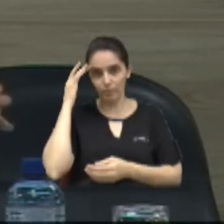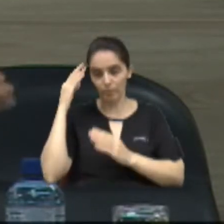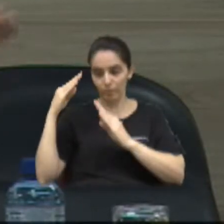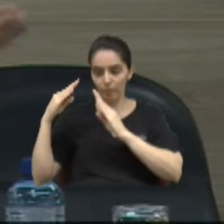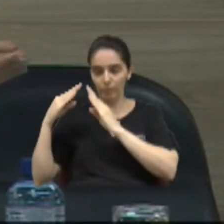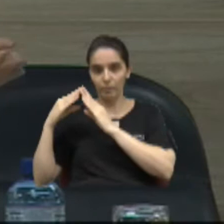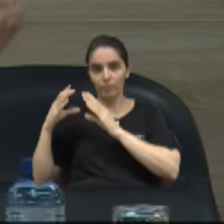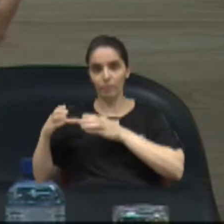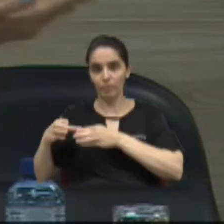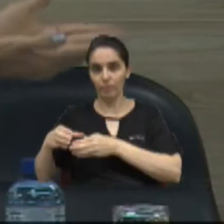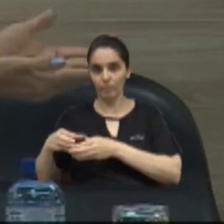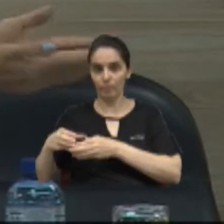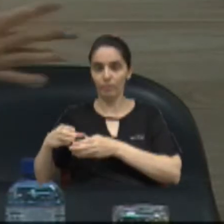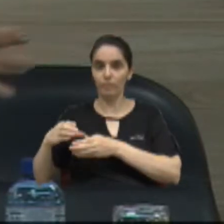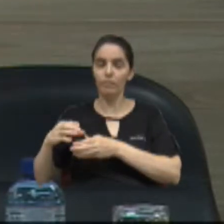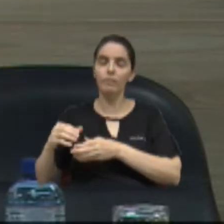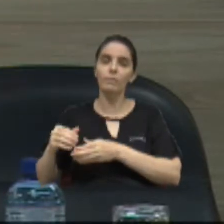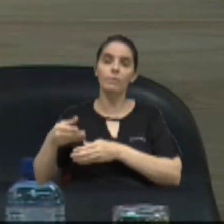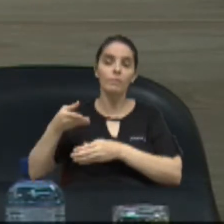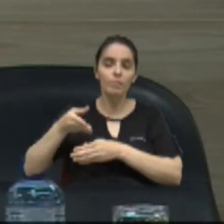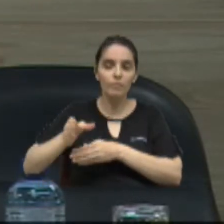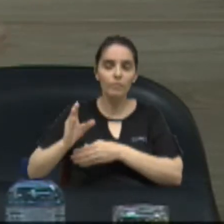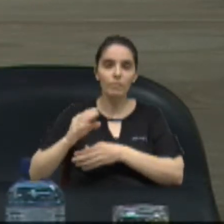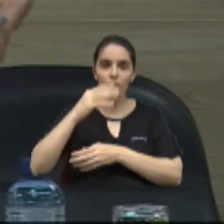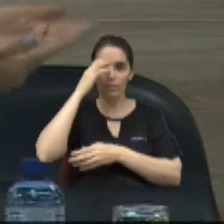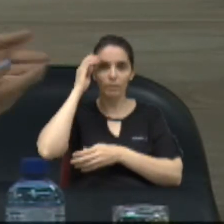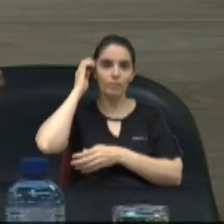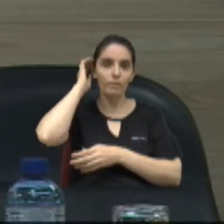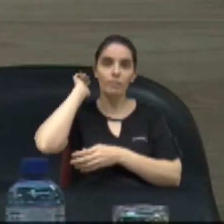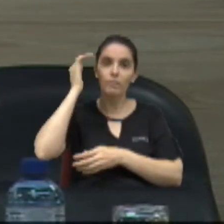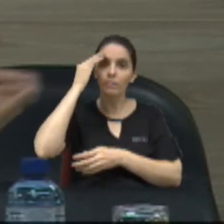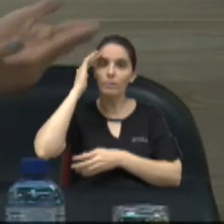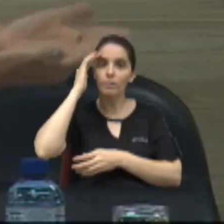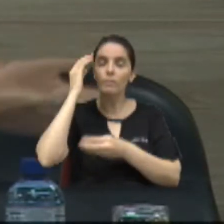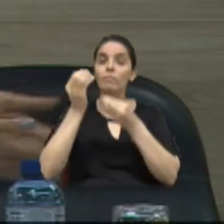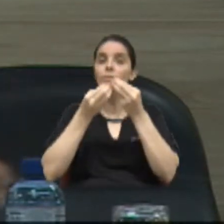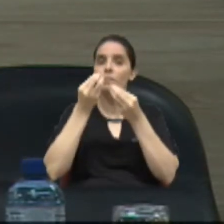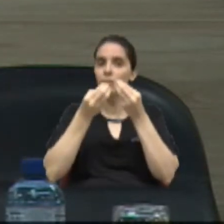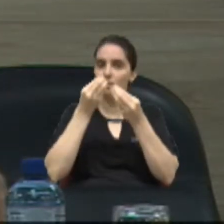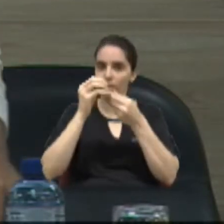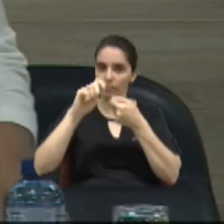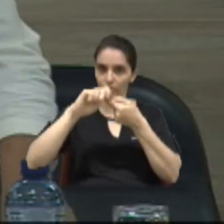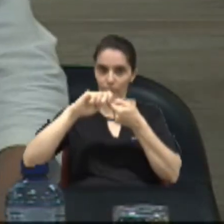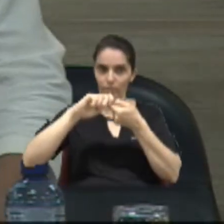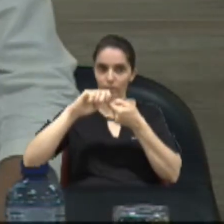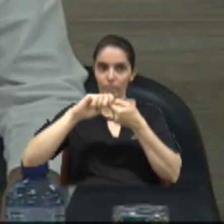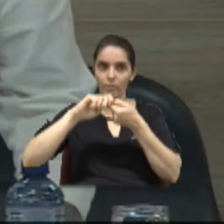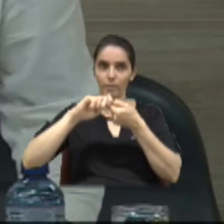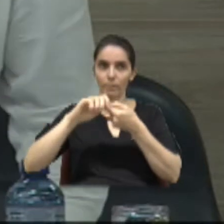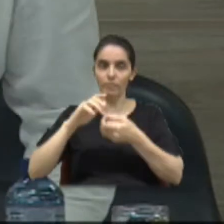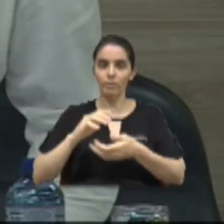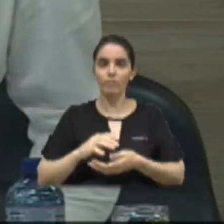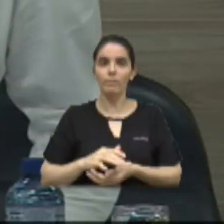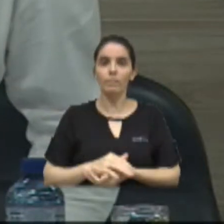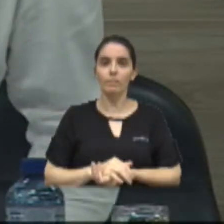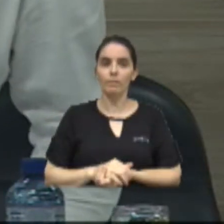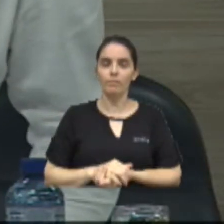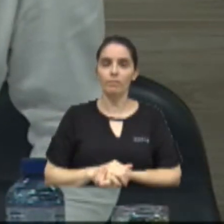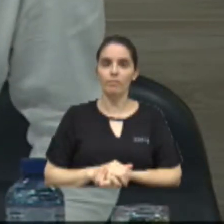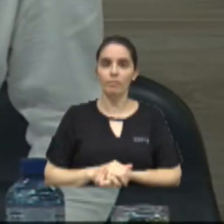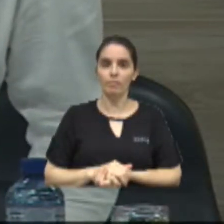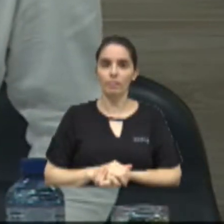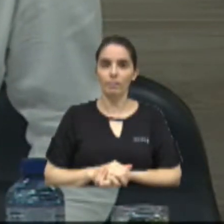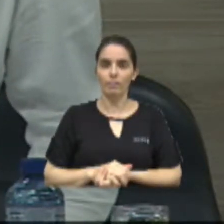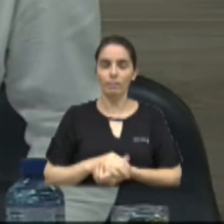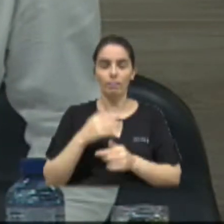que possam eles entender como é feito e se há condições de estar